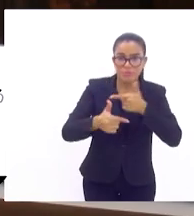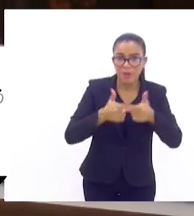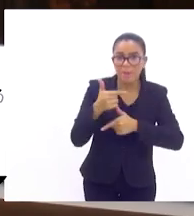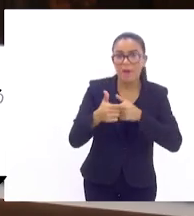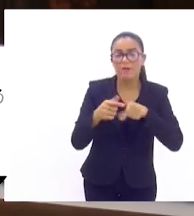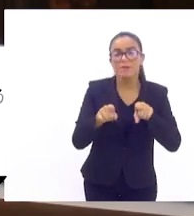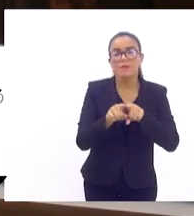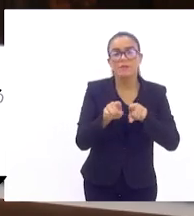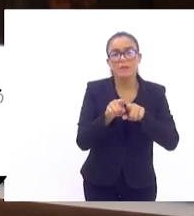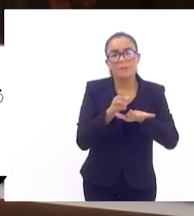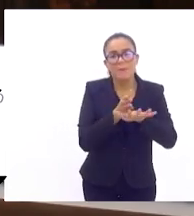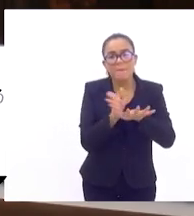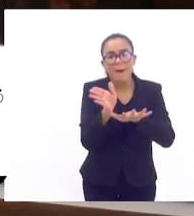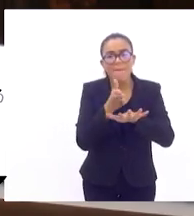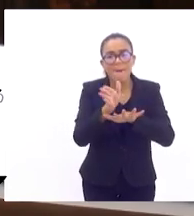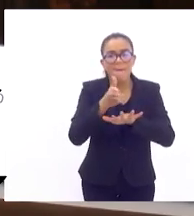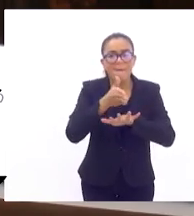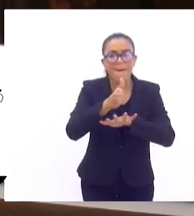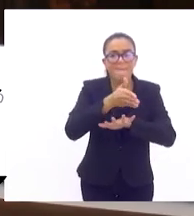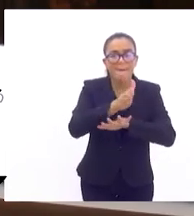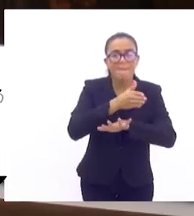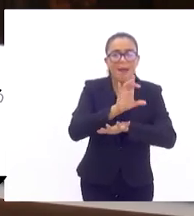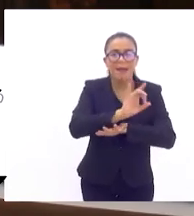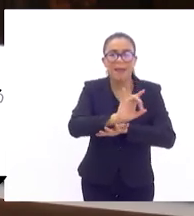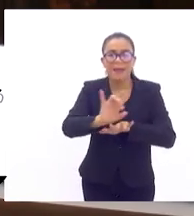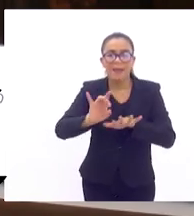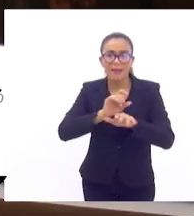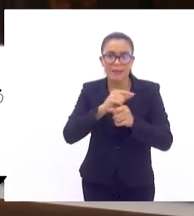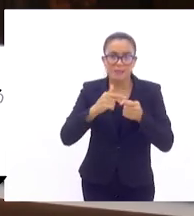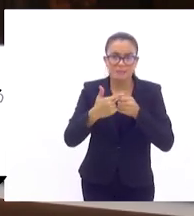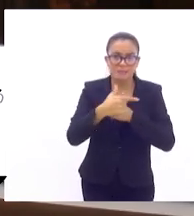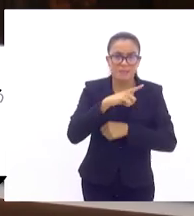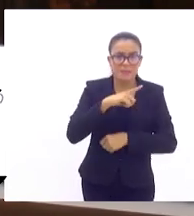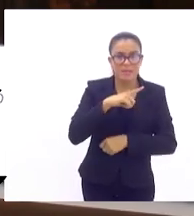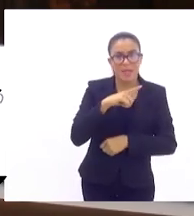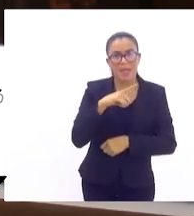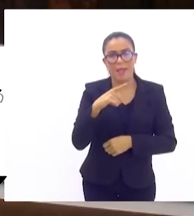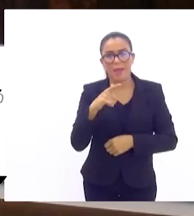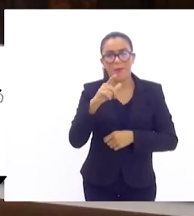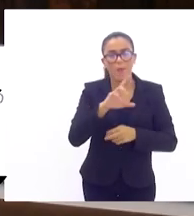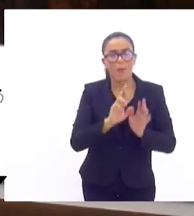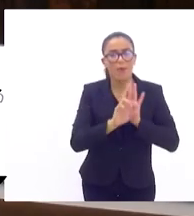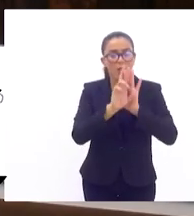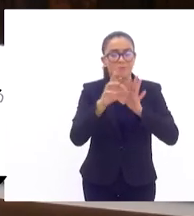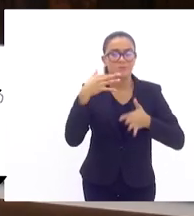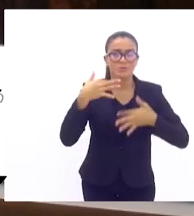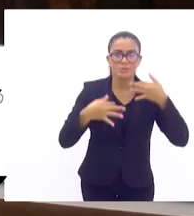dessa capilaridade de cada município ter um promotor com atribuição em meio ambiente, consumidor,